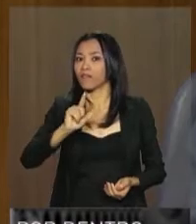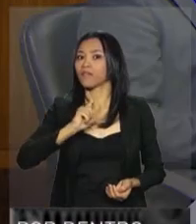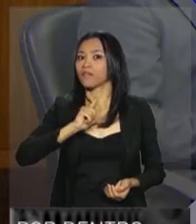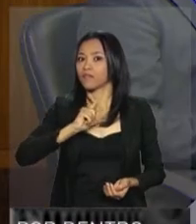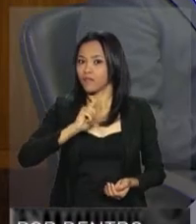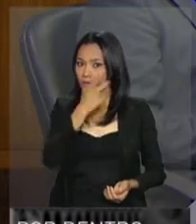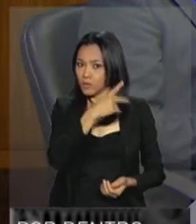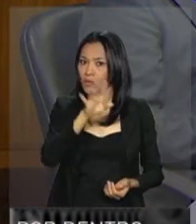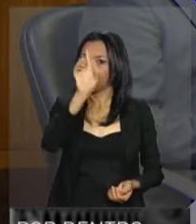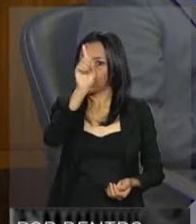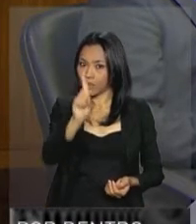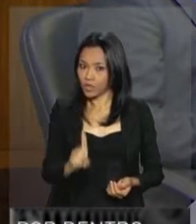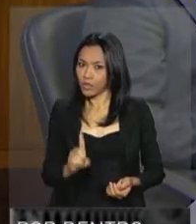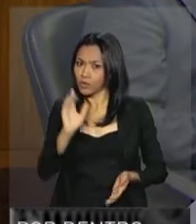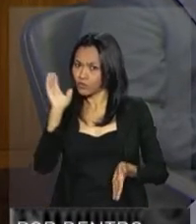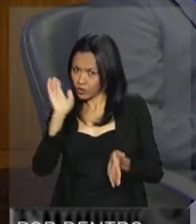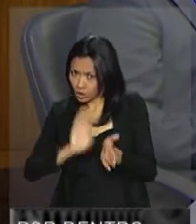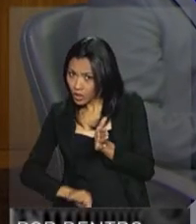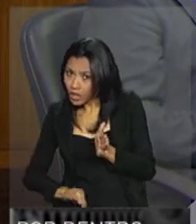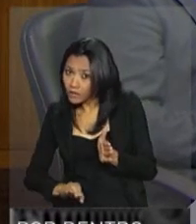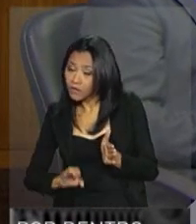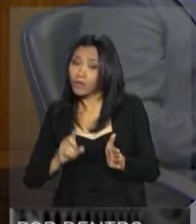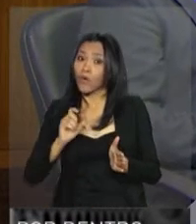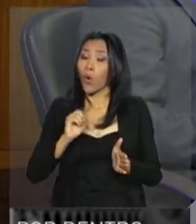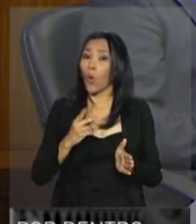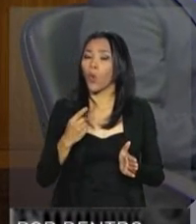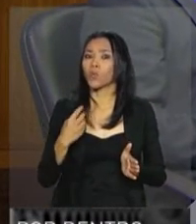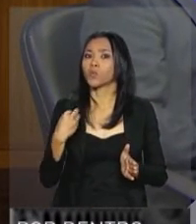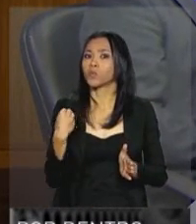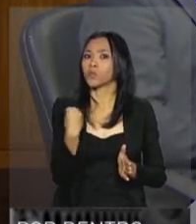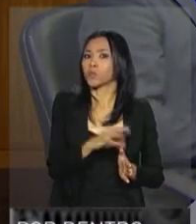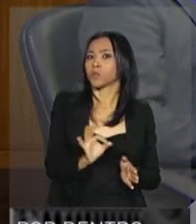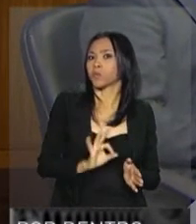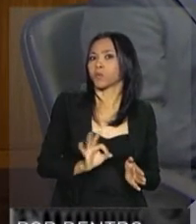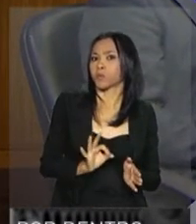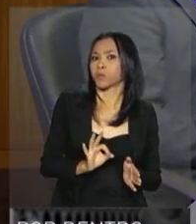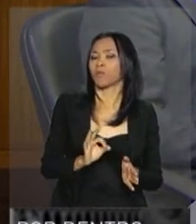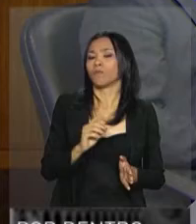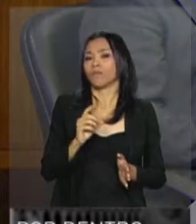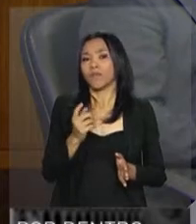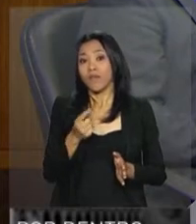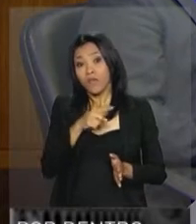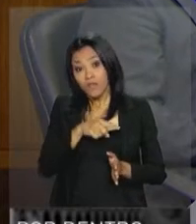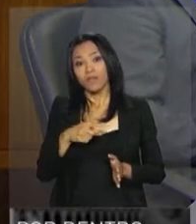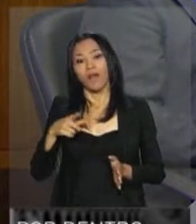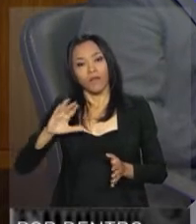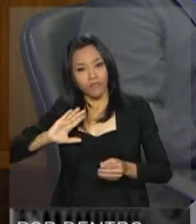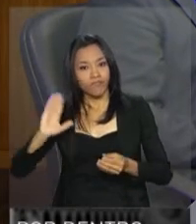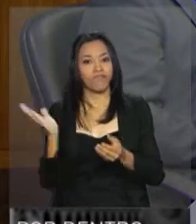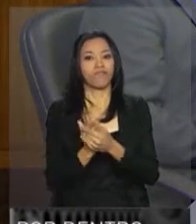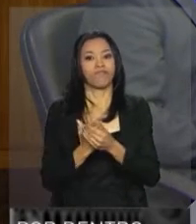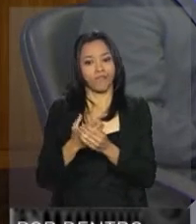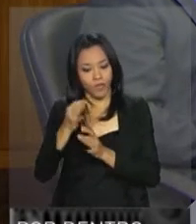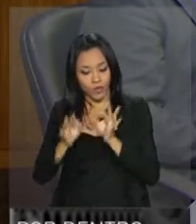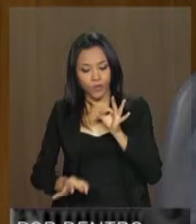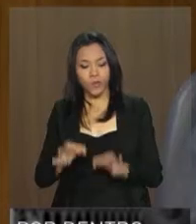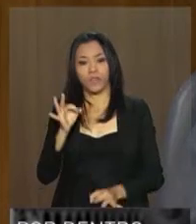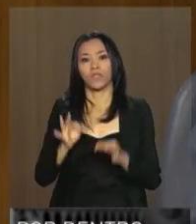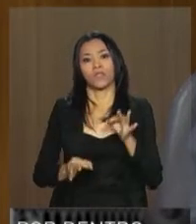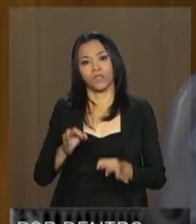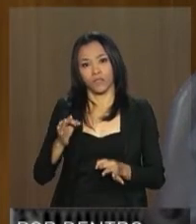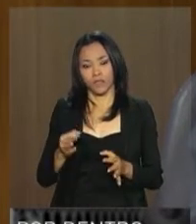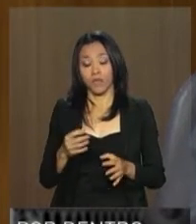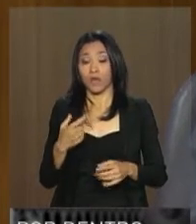direitos subtraído foi lhe negado e não há hipótese da justiça brasileira